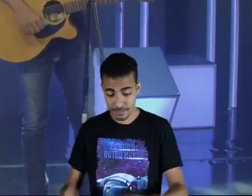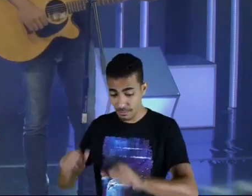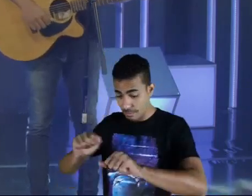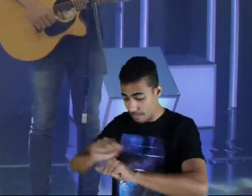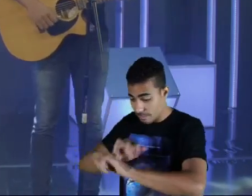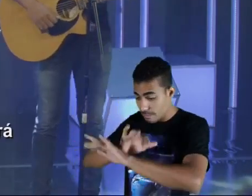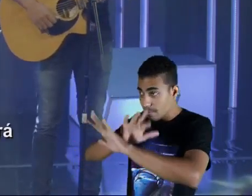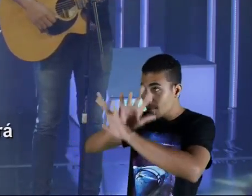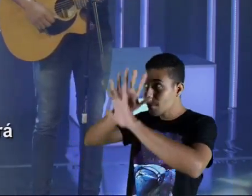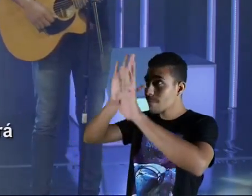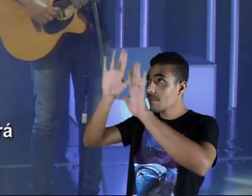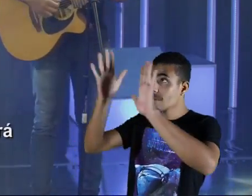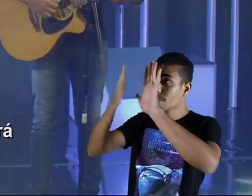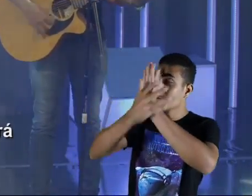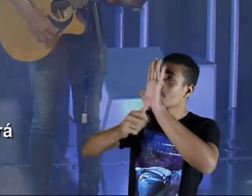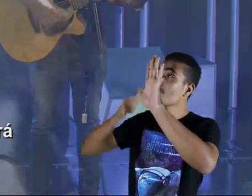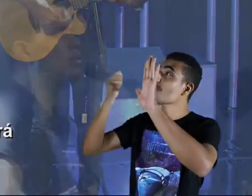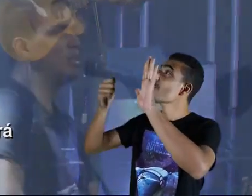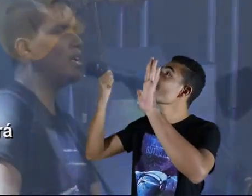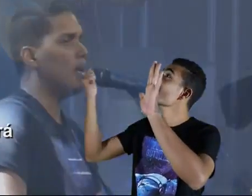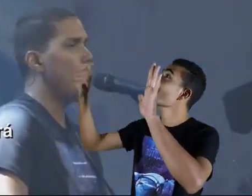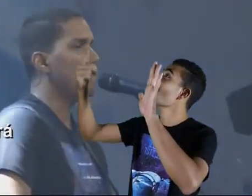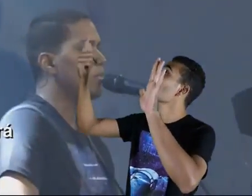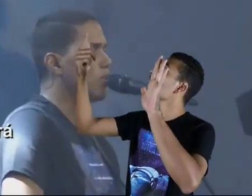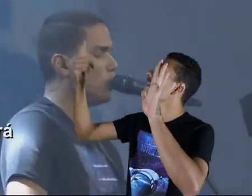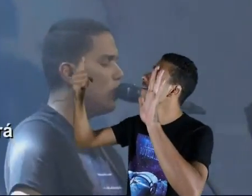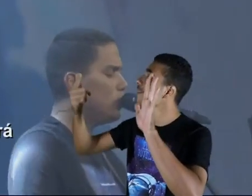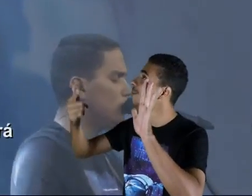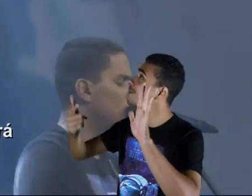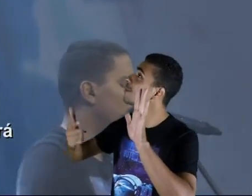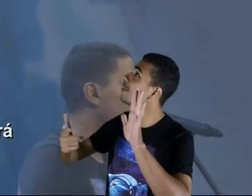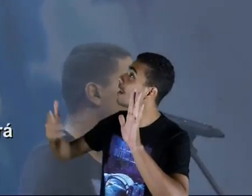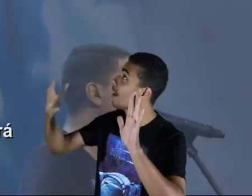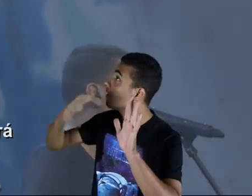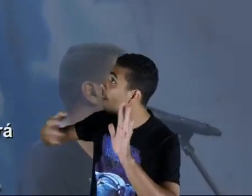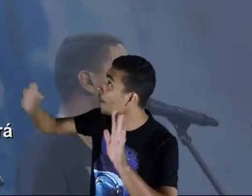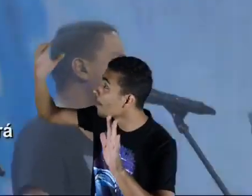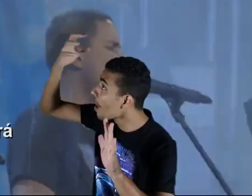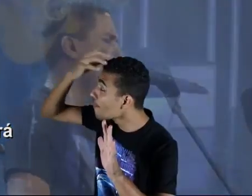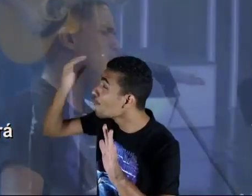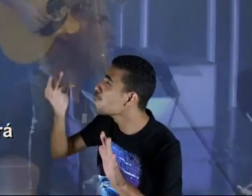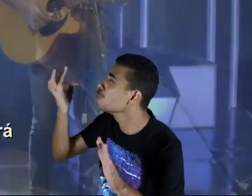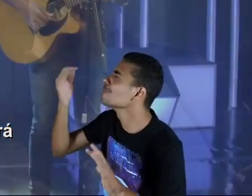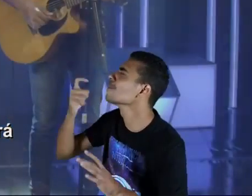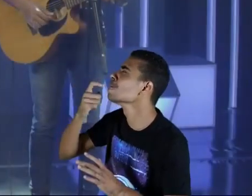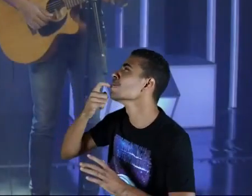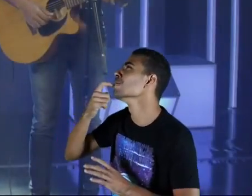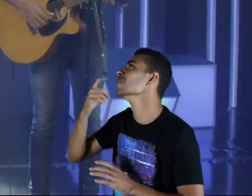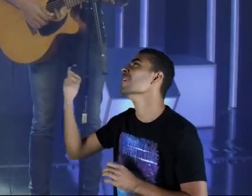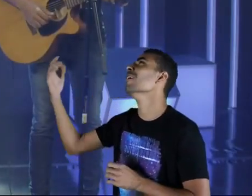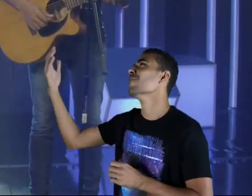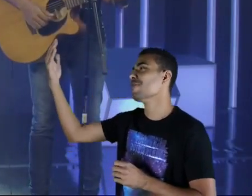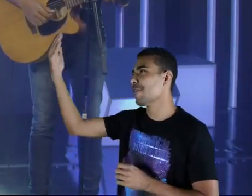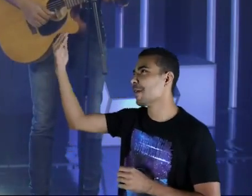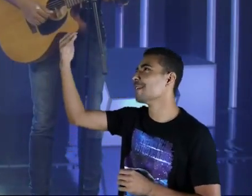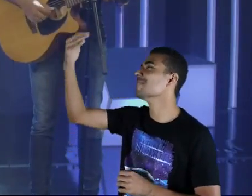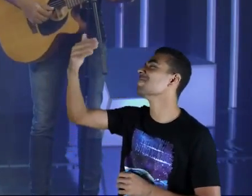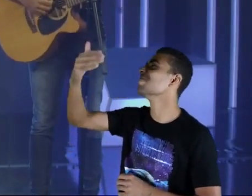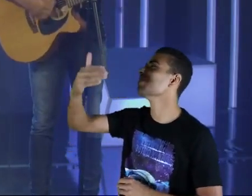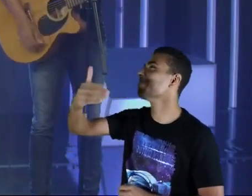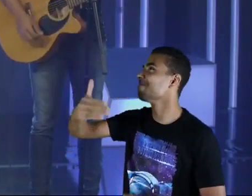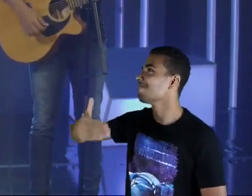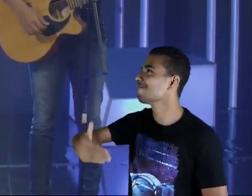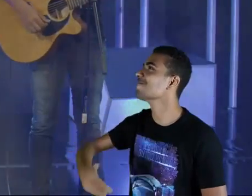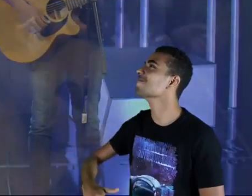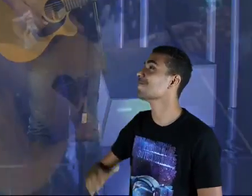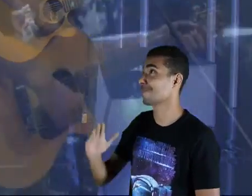Glória, glória, aleluia. Nosso rei em breve virá. Ele